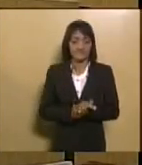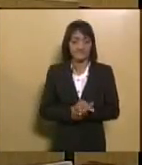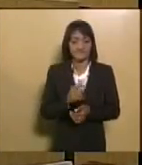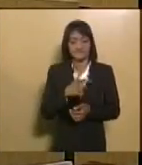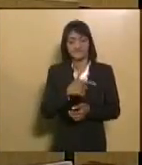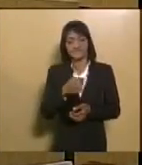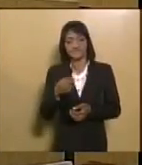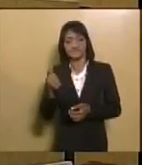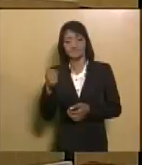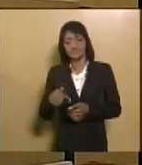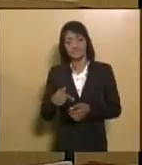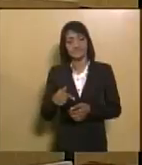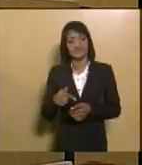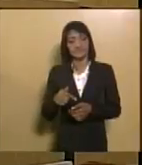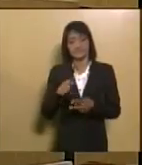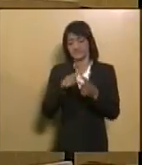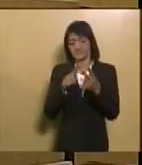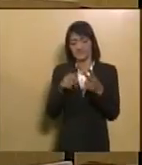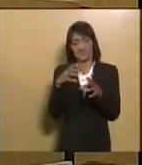superaram